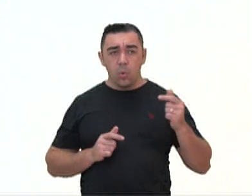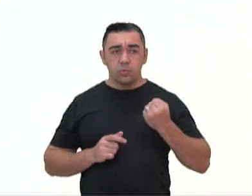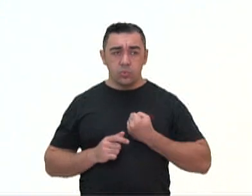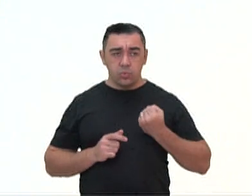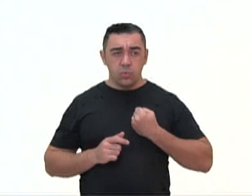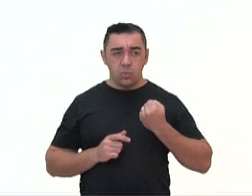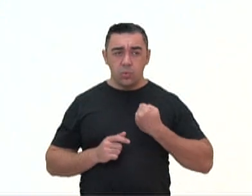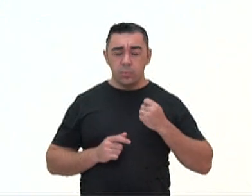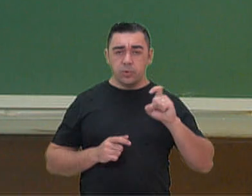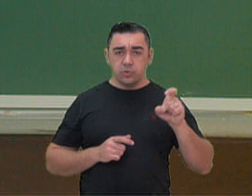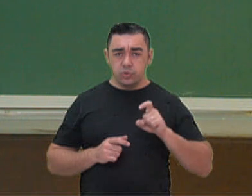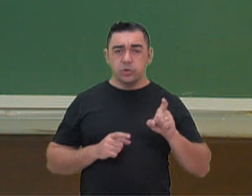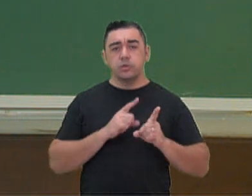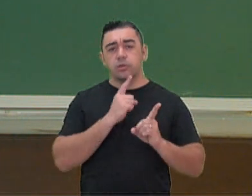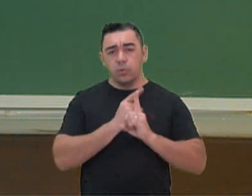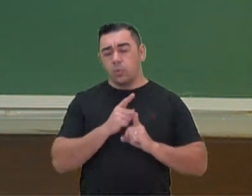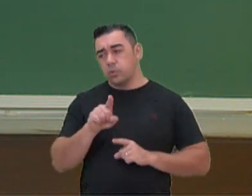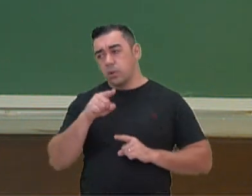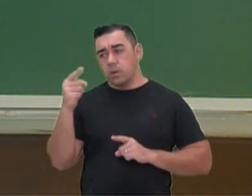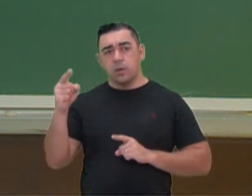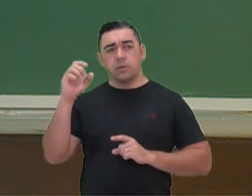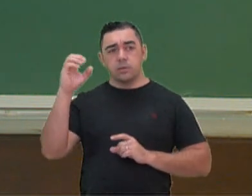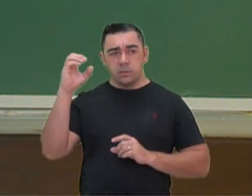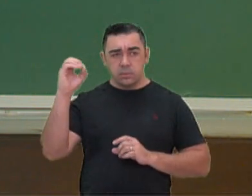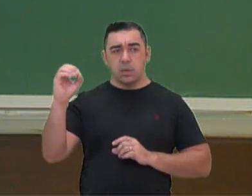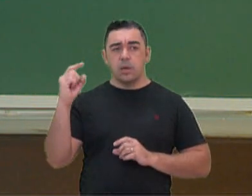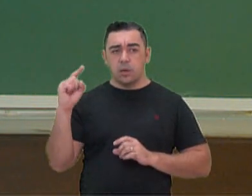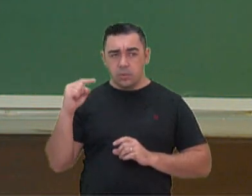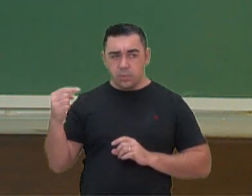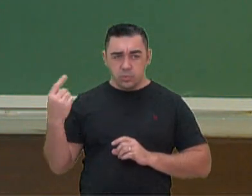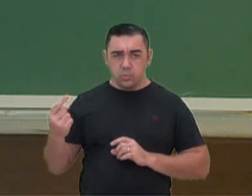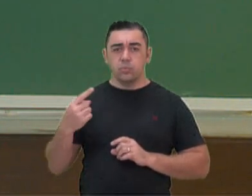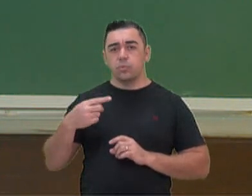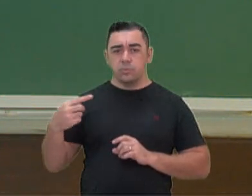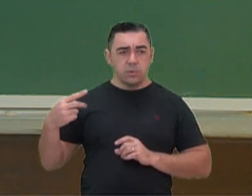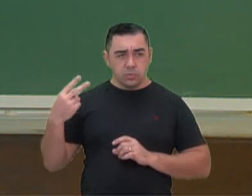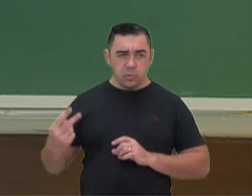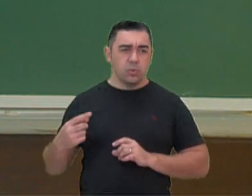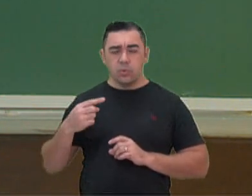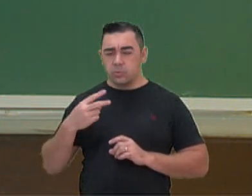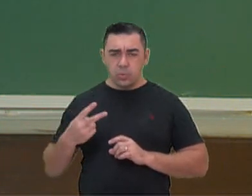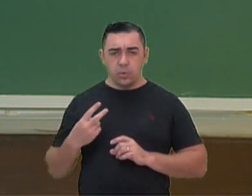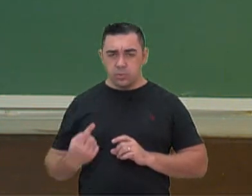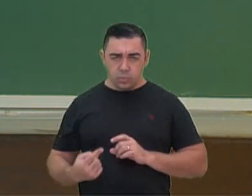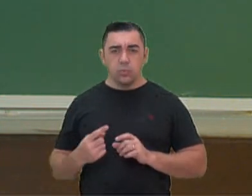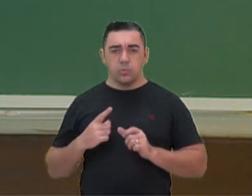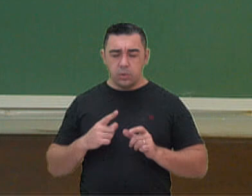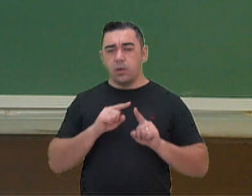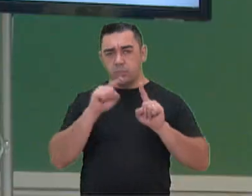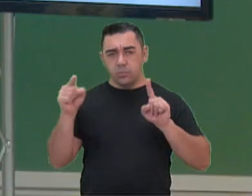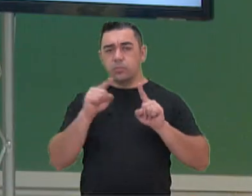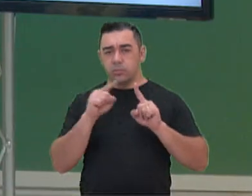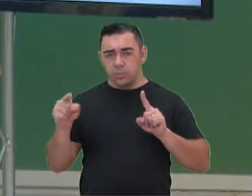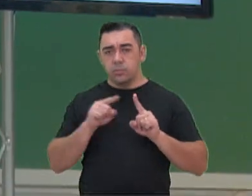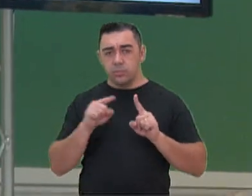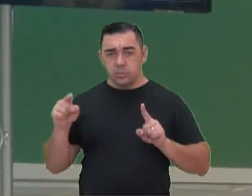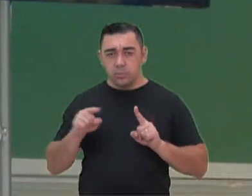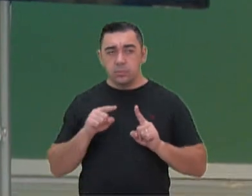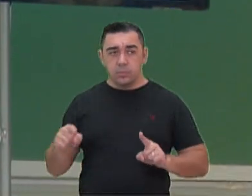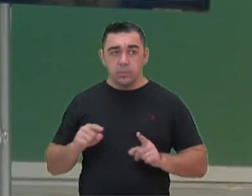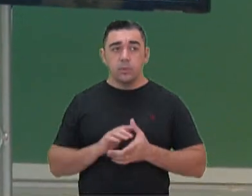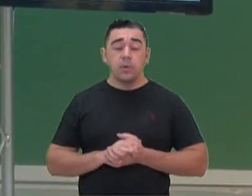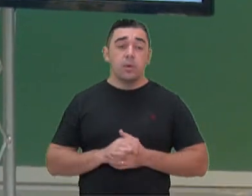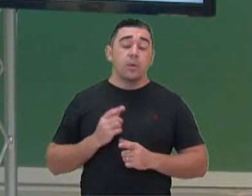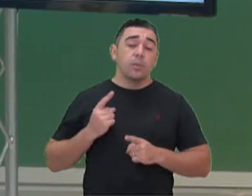x indicados no primeiro conjunto levam para outros valores de y indicados no segundo conjunto.